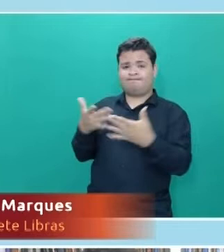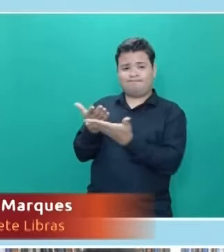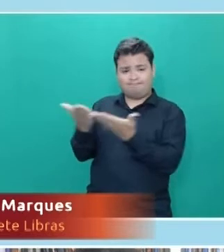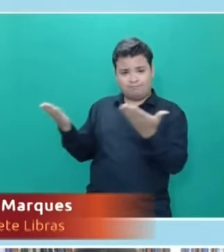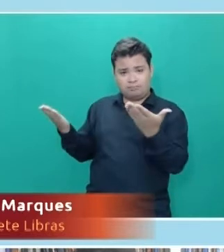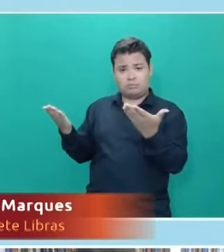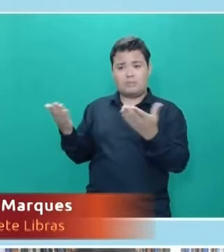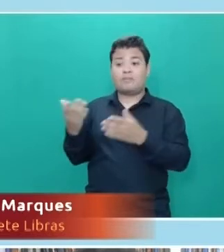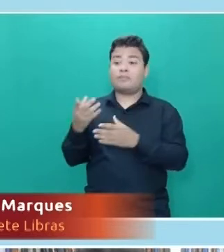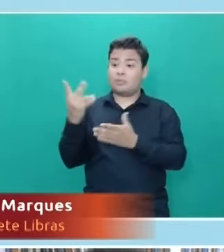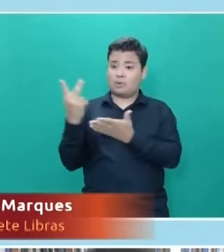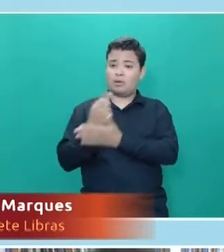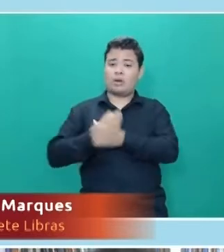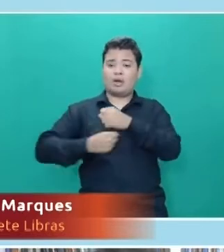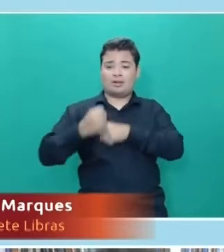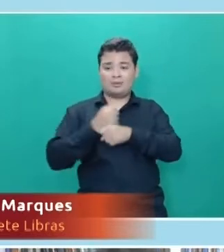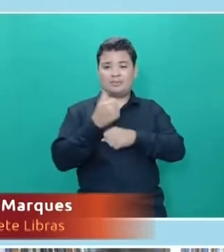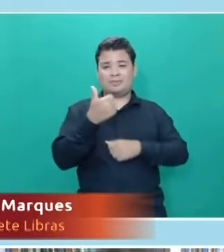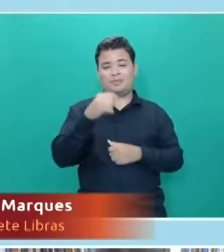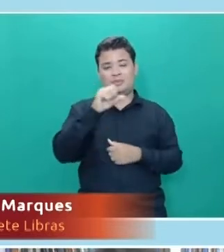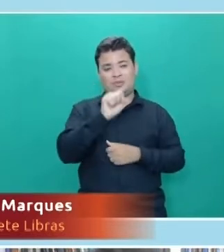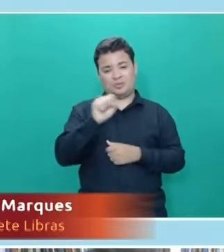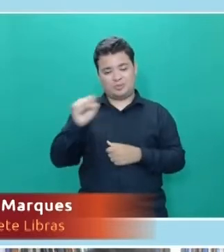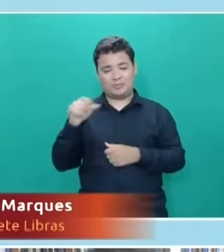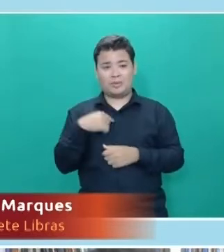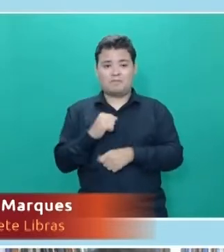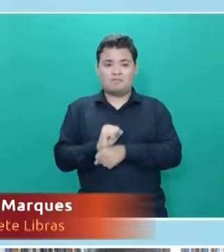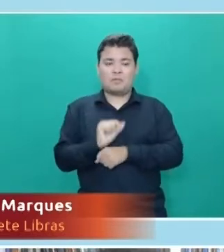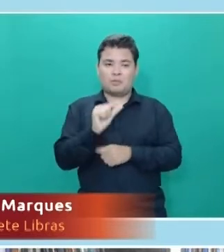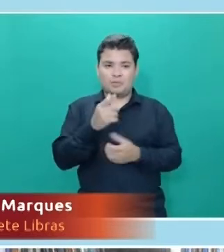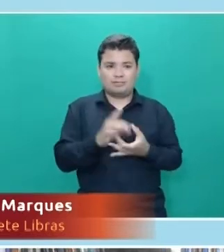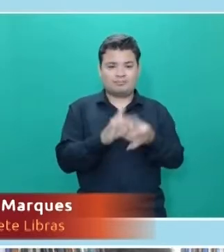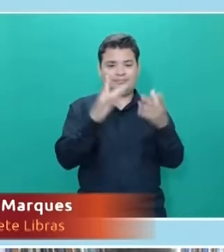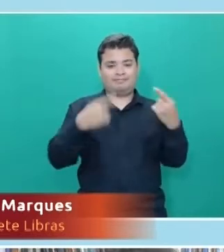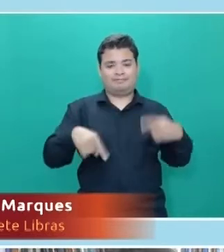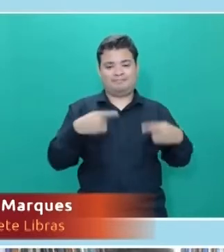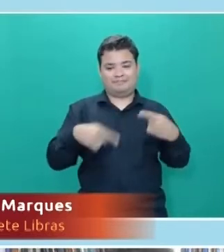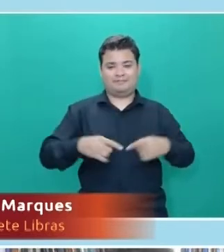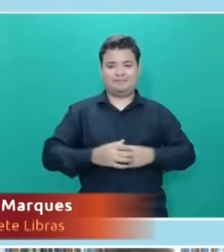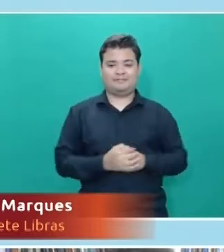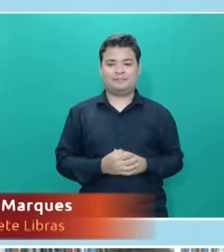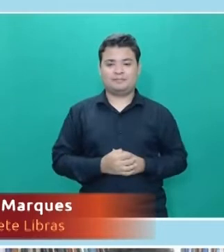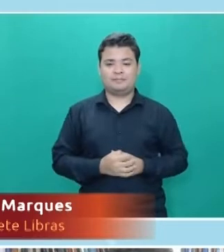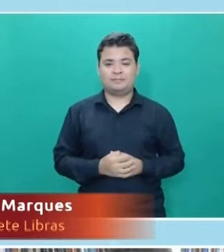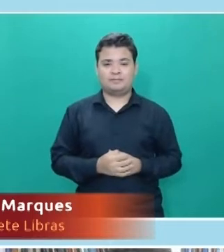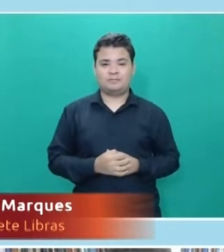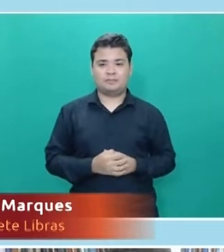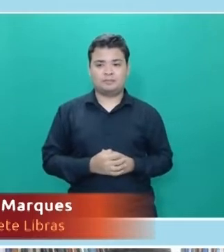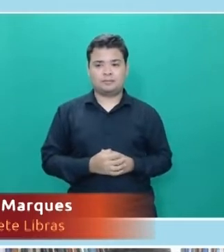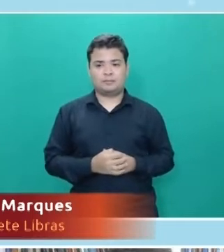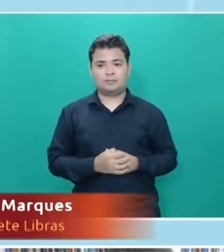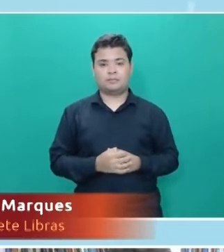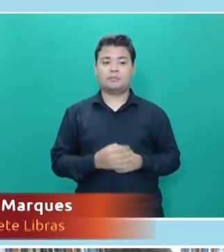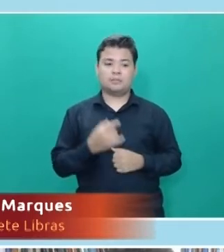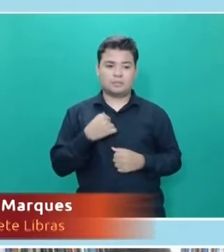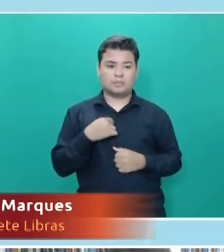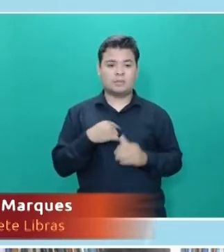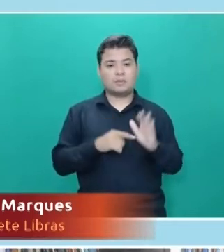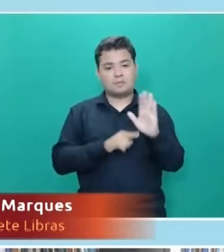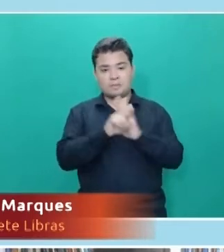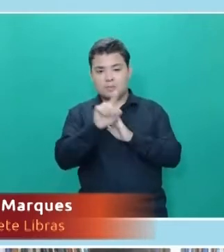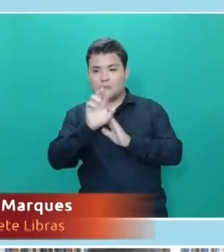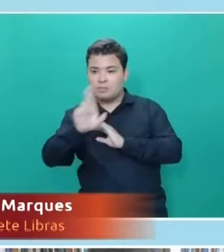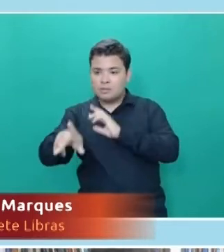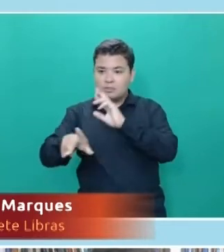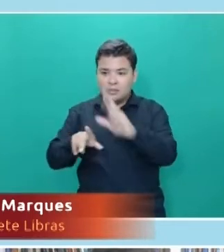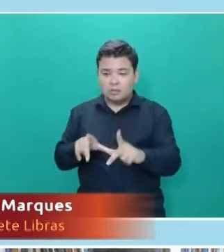Eu vou parando por aqui para dar tempo do debate. Bom, vou passando perguntas diferentes para os dois, mas claro que